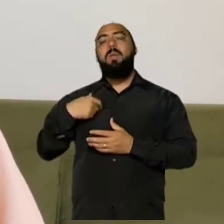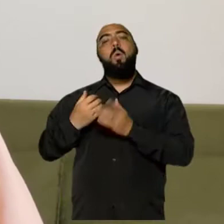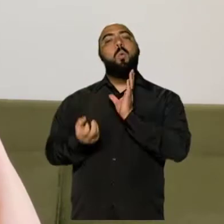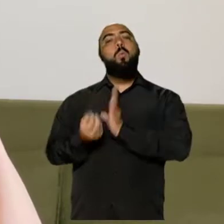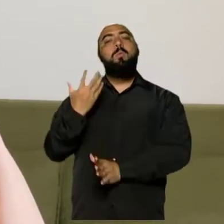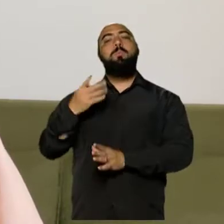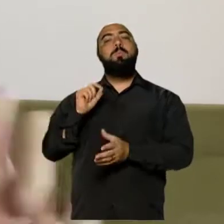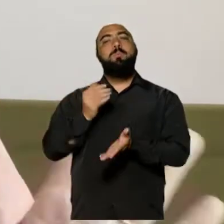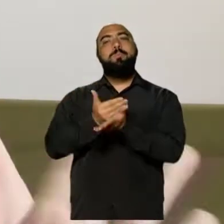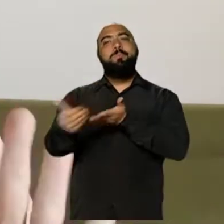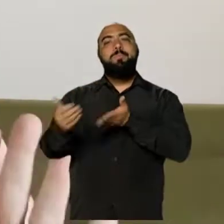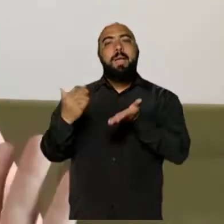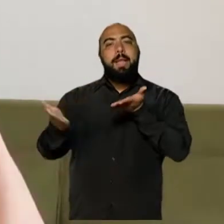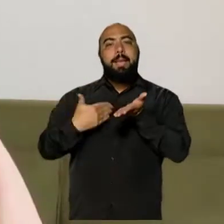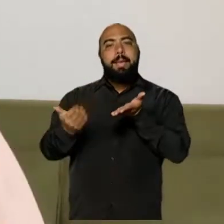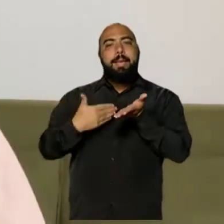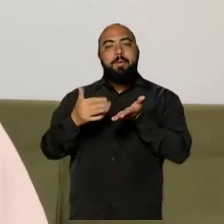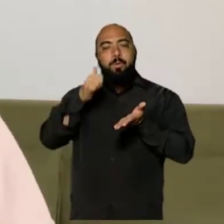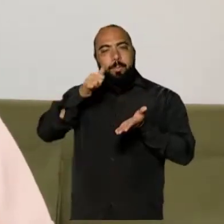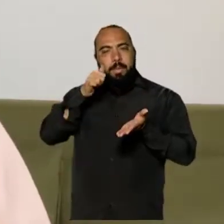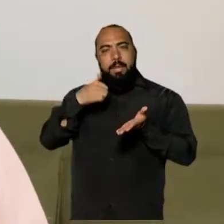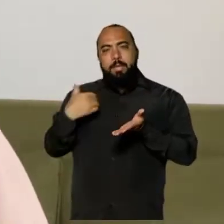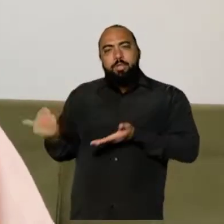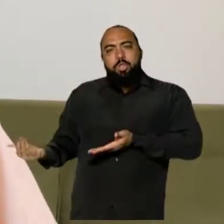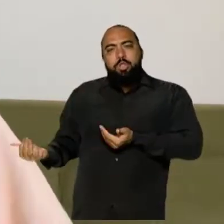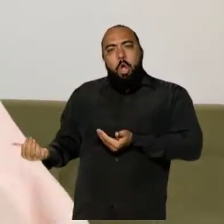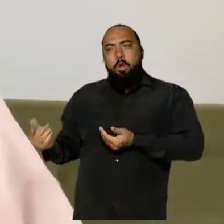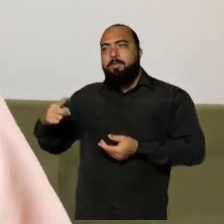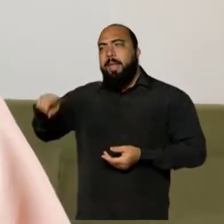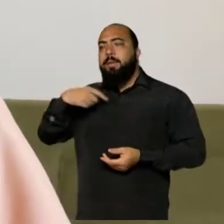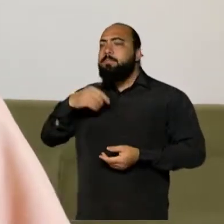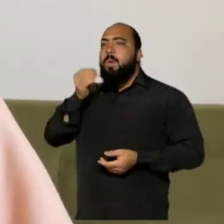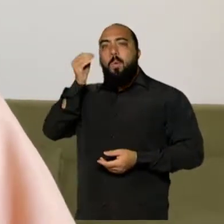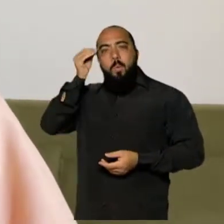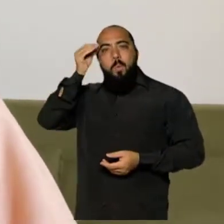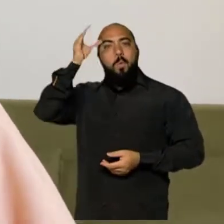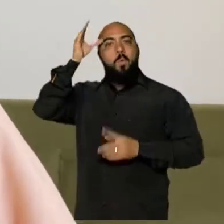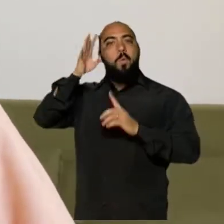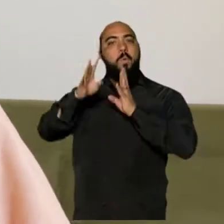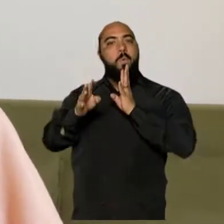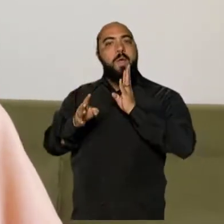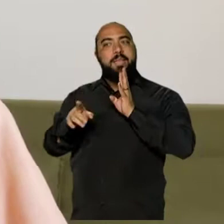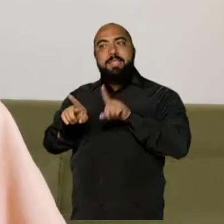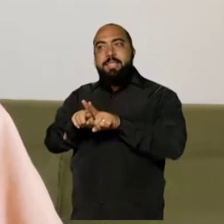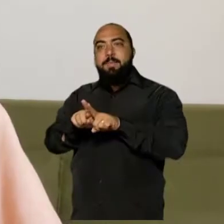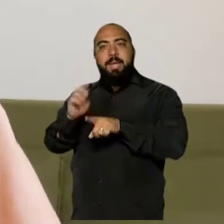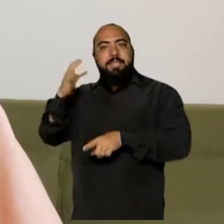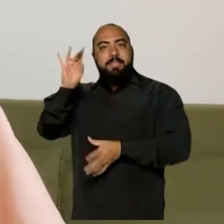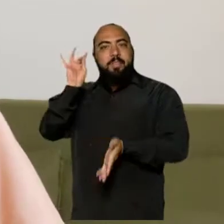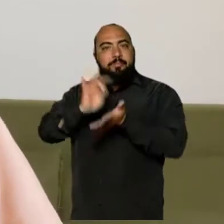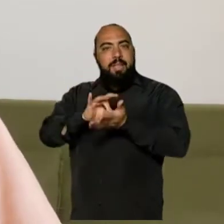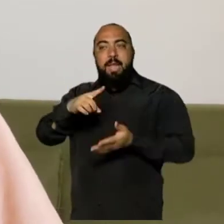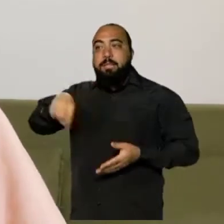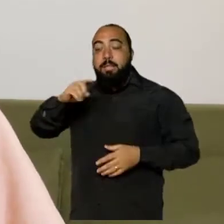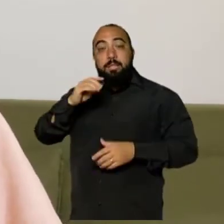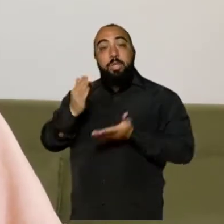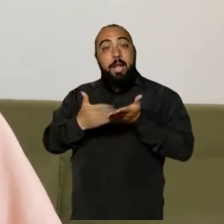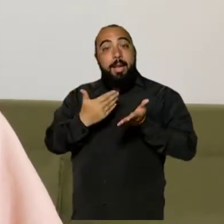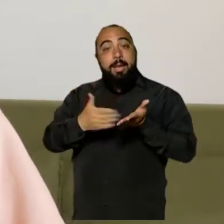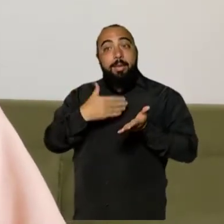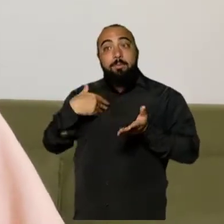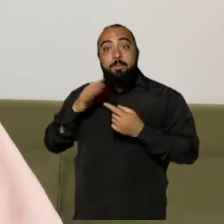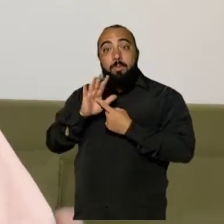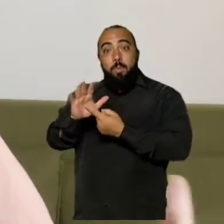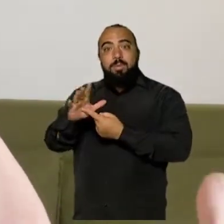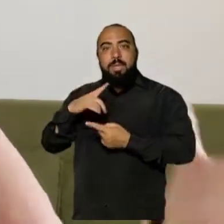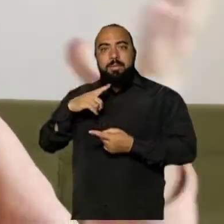livros pensando em meninas até um pouco mais novas, para que elas conhecessem cientistas de verdade, né? Livros que trouxessem,